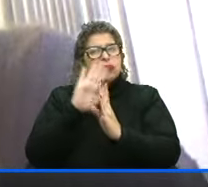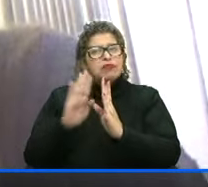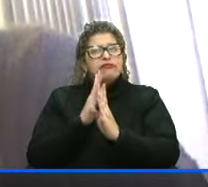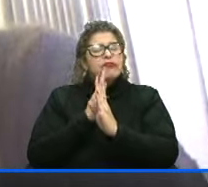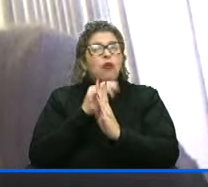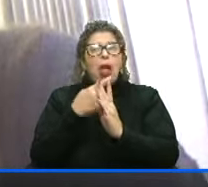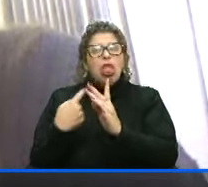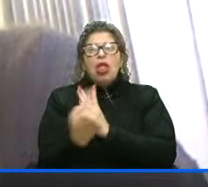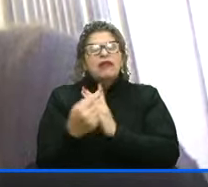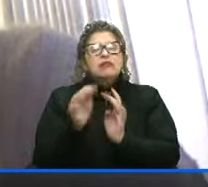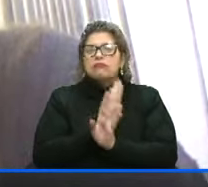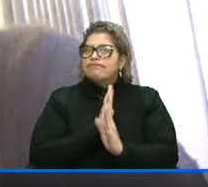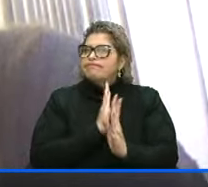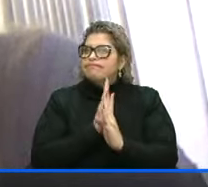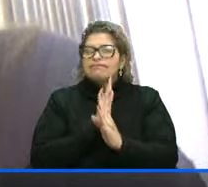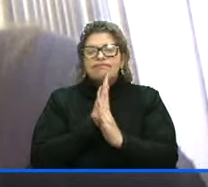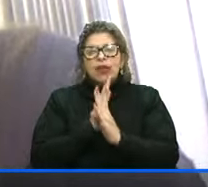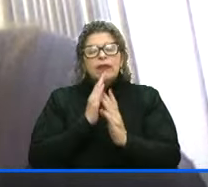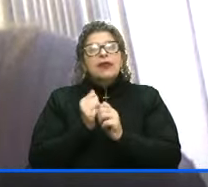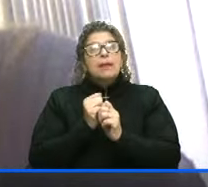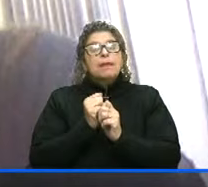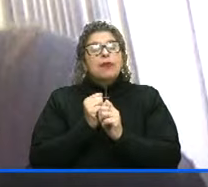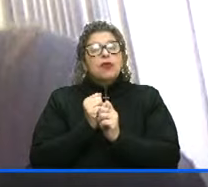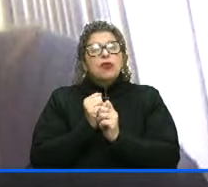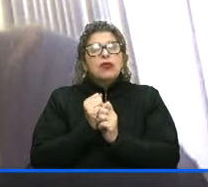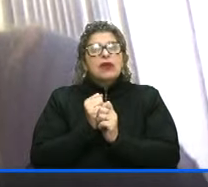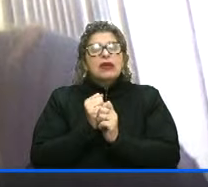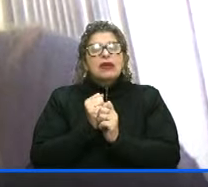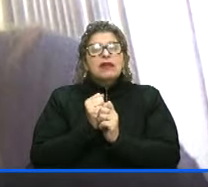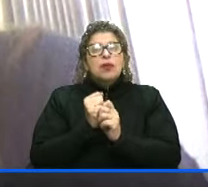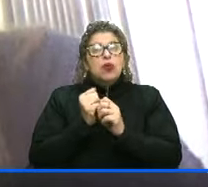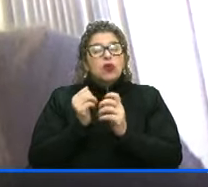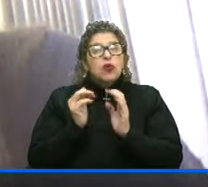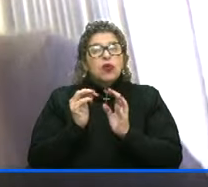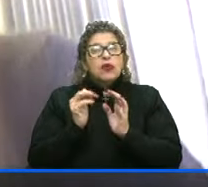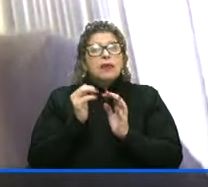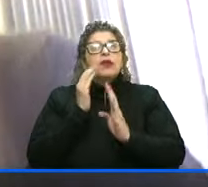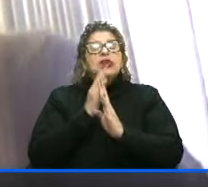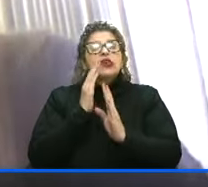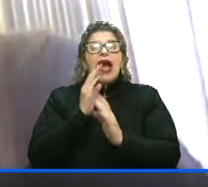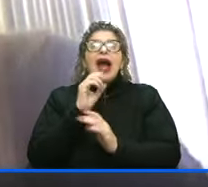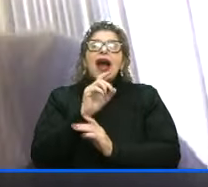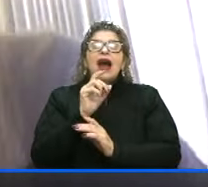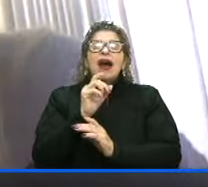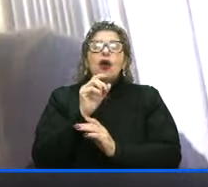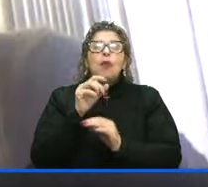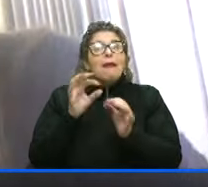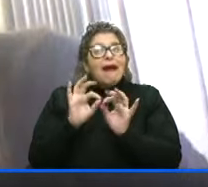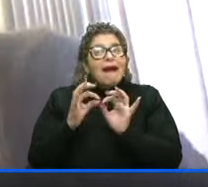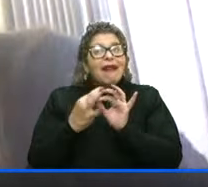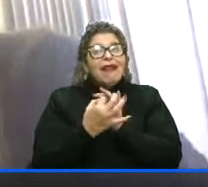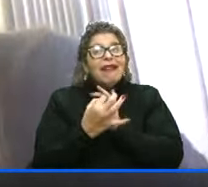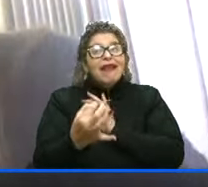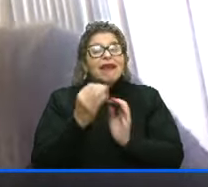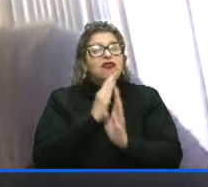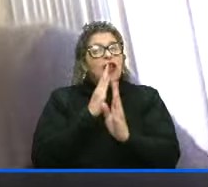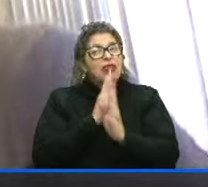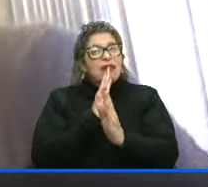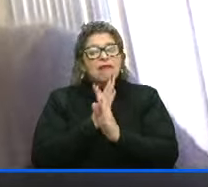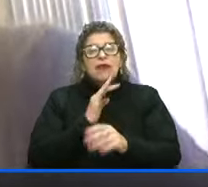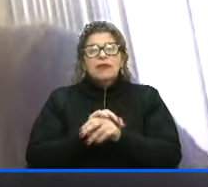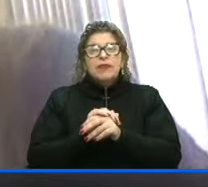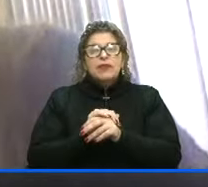a escola nos avisa e a gente começa a ofertar dentro do banco aquele da linha de atendimento. É um atendimento, uma vez